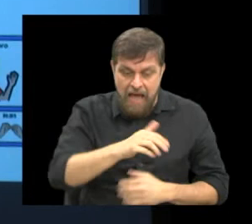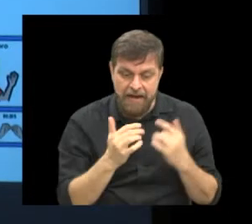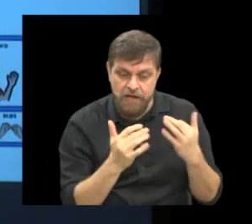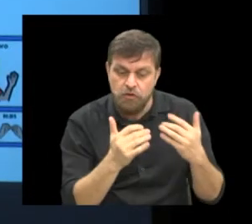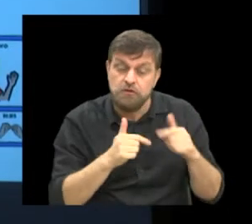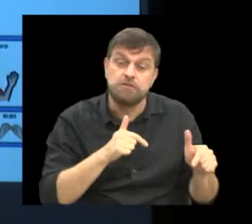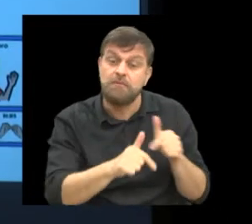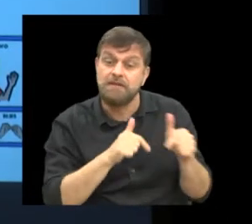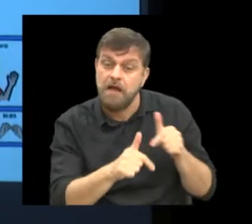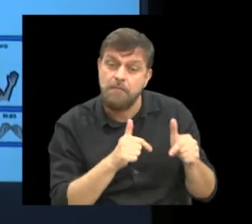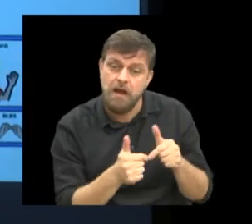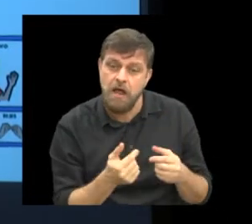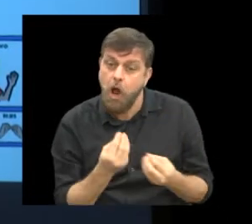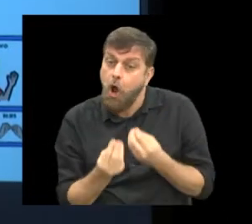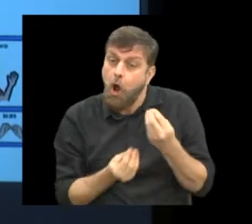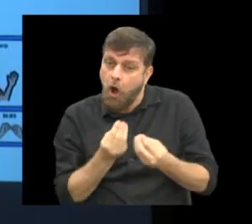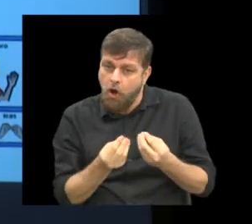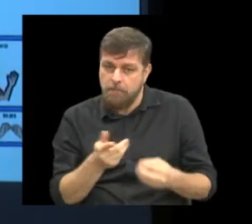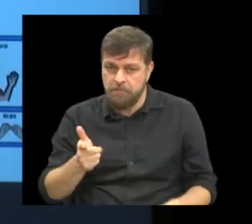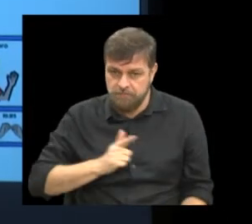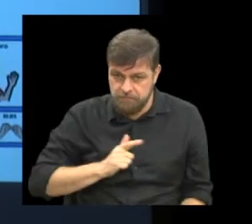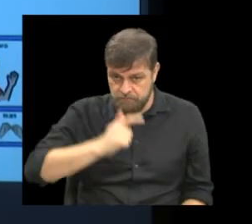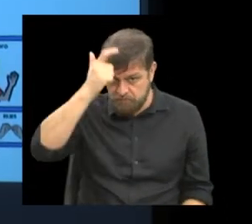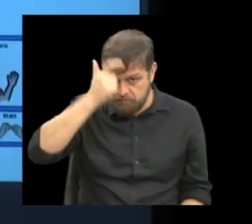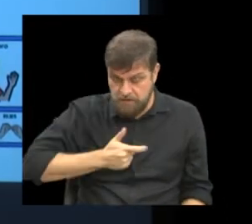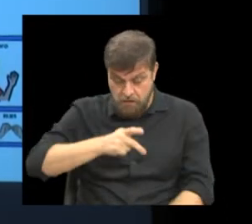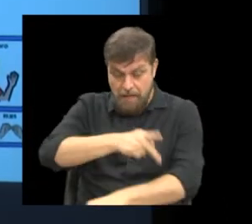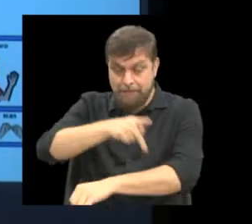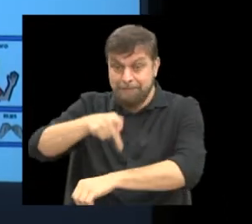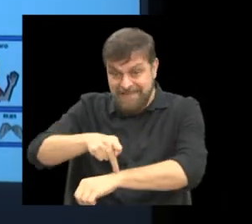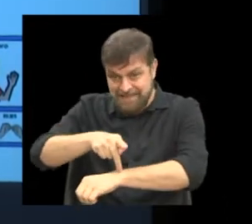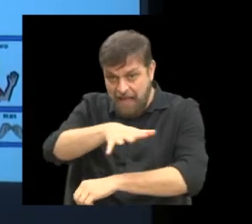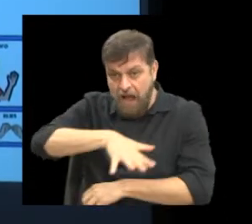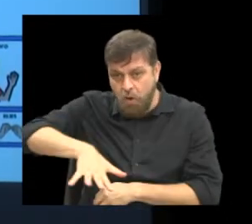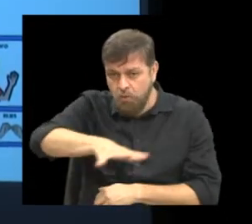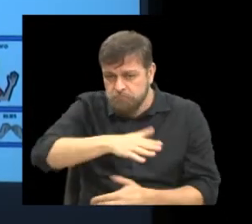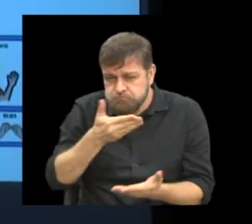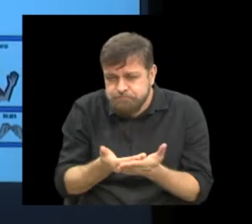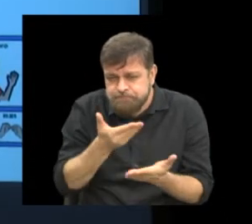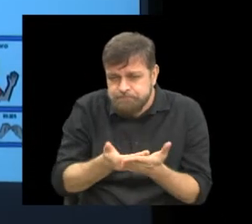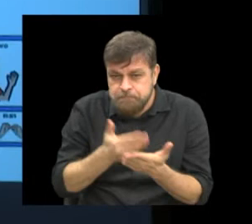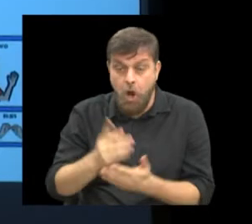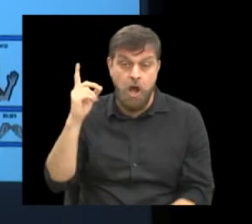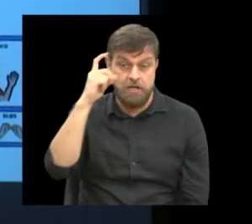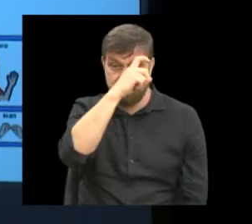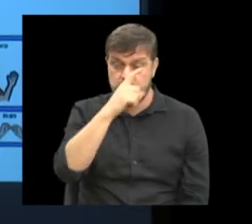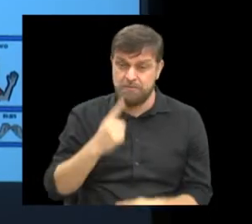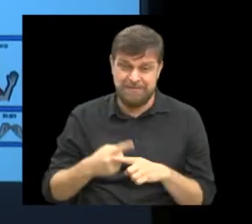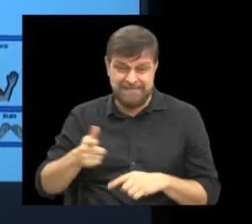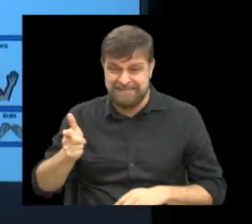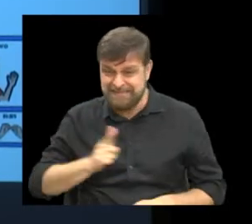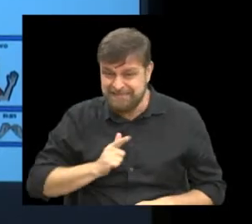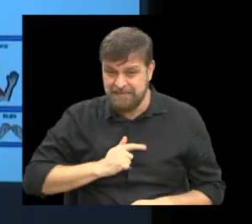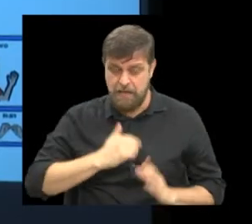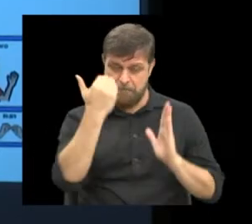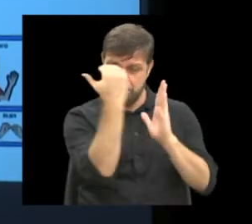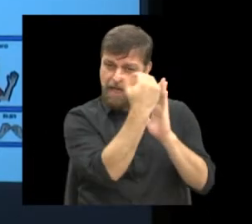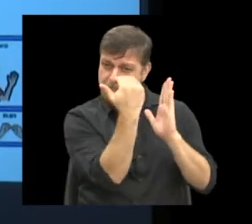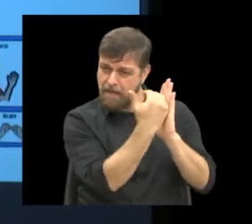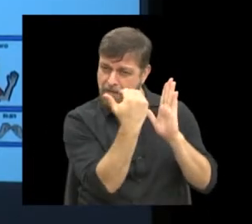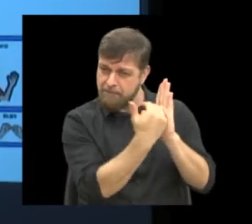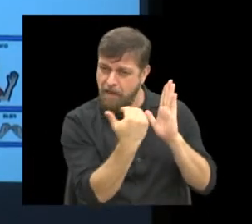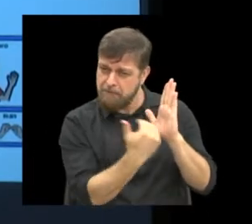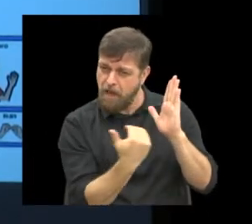autista dentro da pedagogia, né? E é muito difícil, porque existe tudo isso que nós falamos aqui para